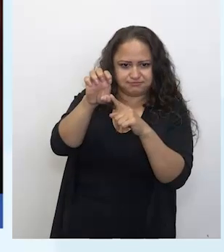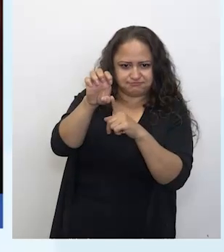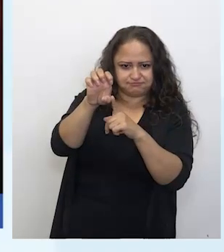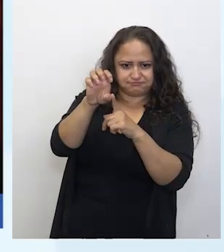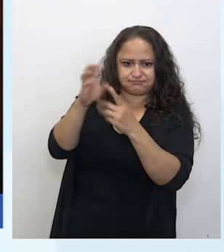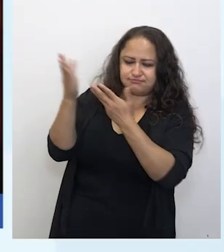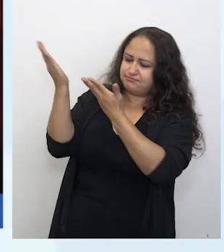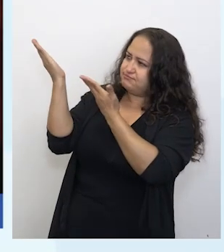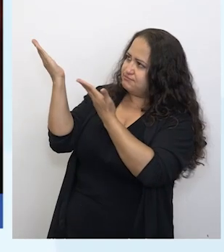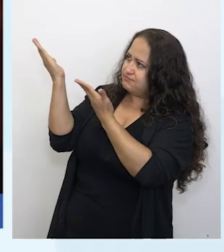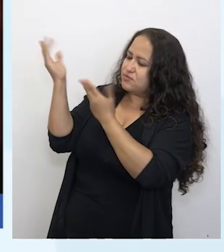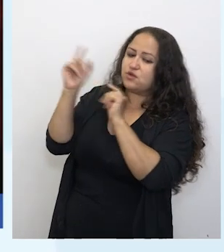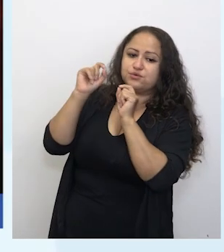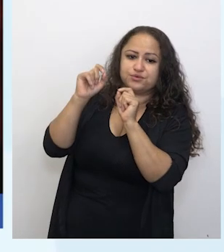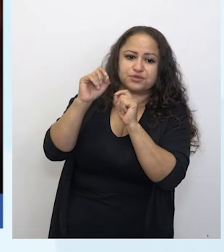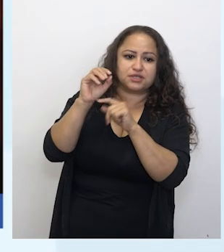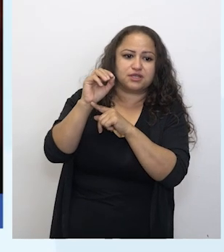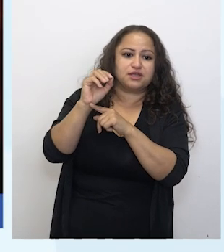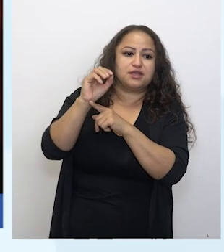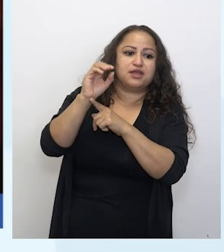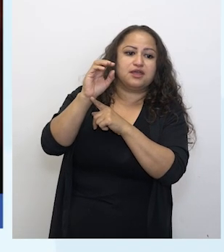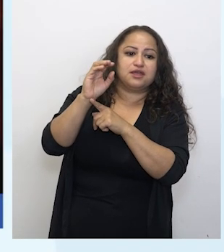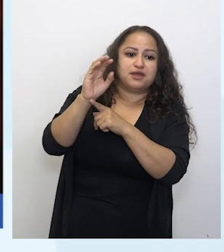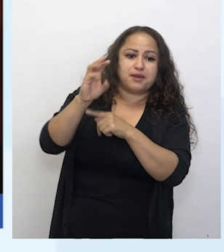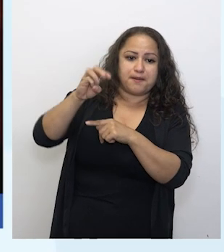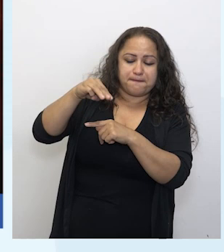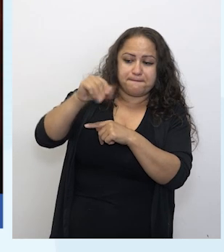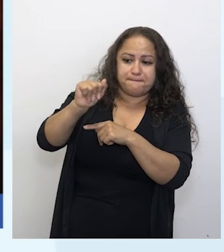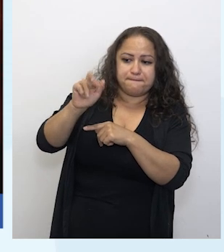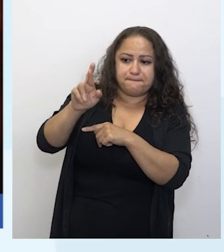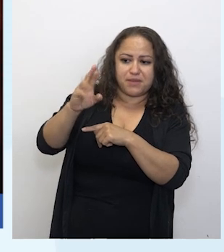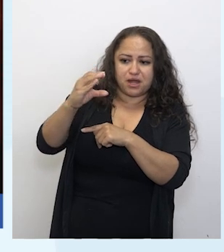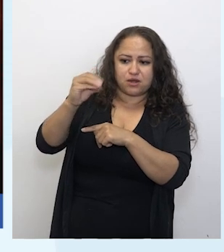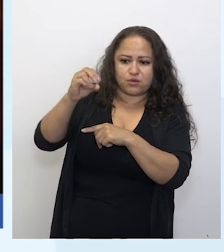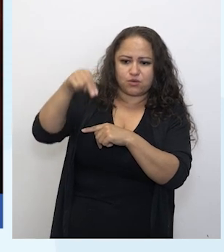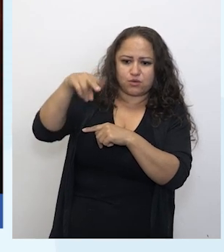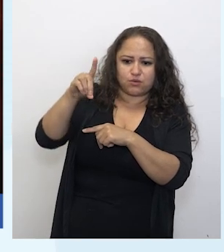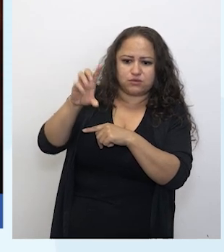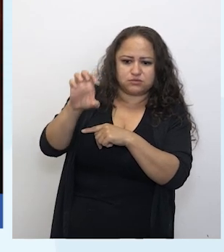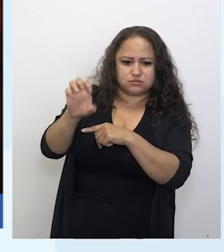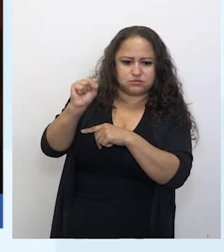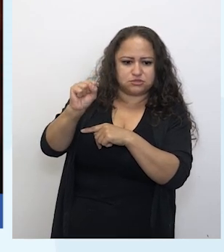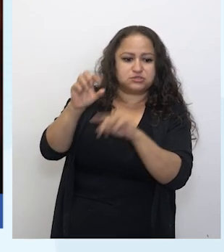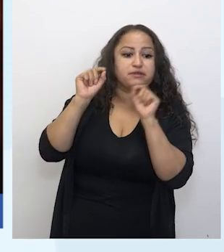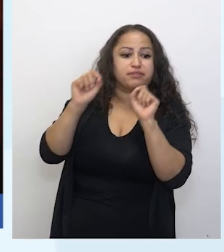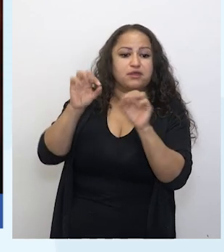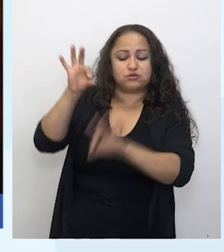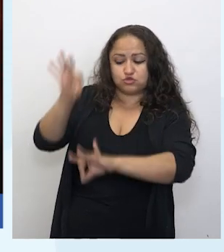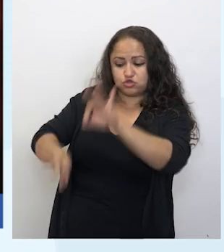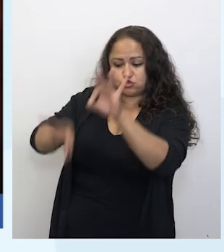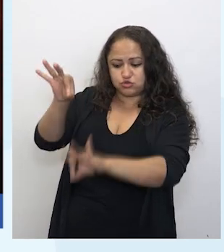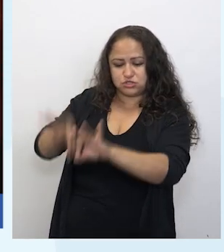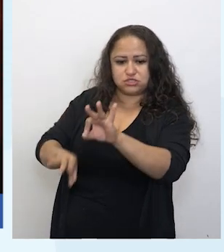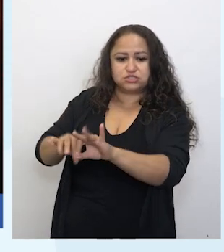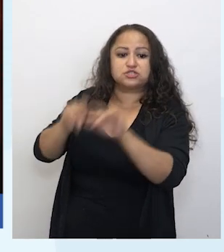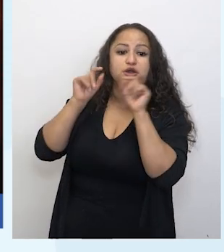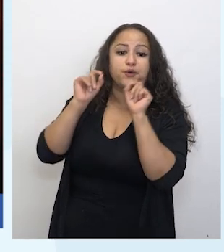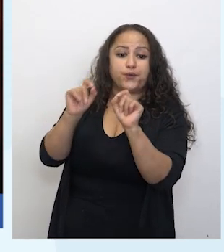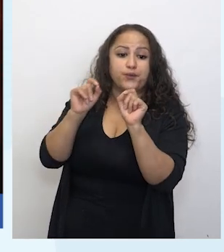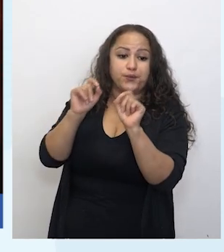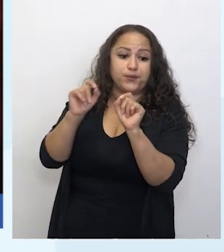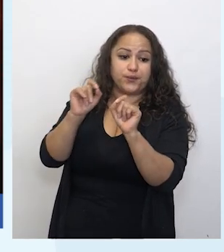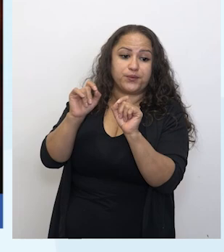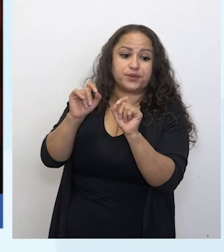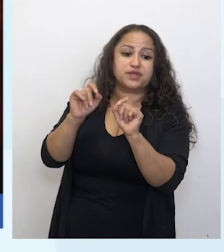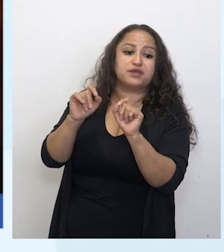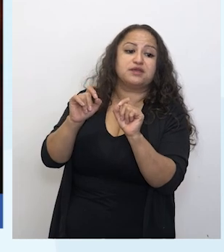o Abaniano fala, uma organização jurídica, geralmente coercitiva, de